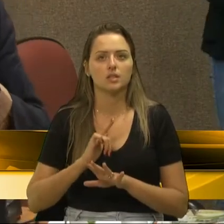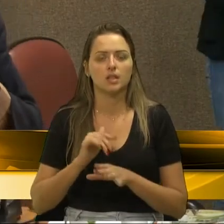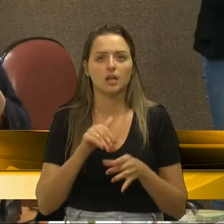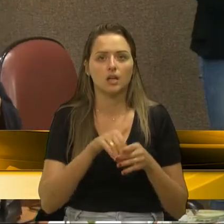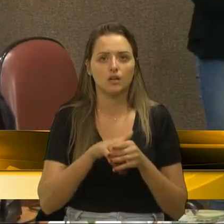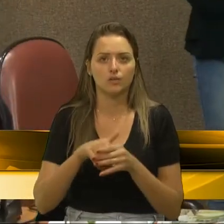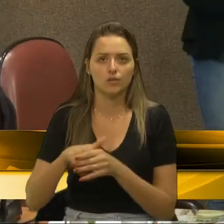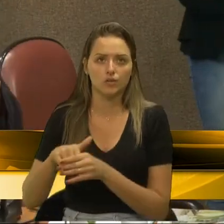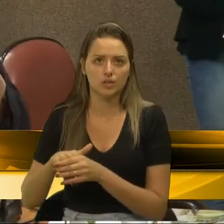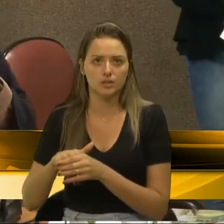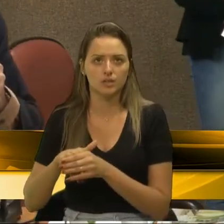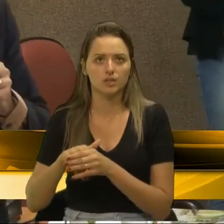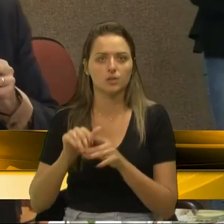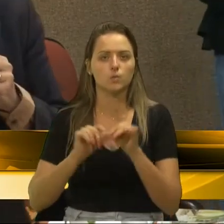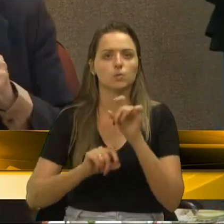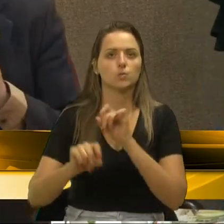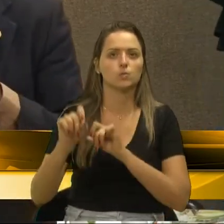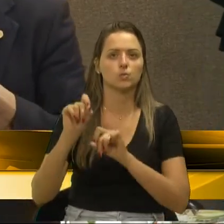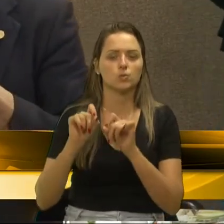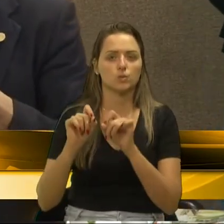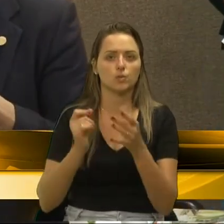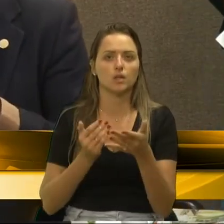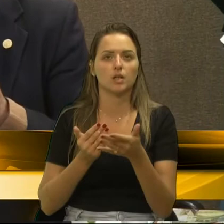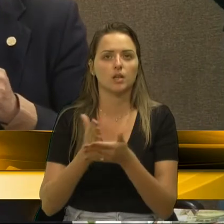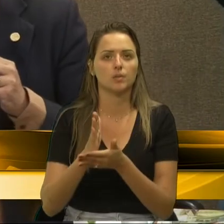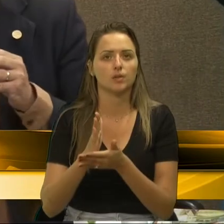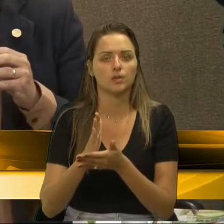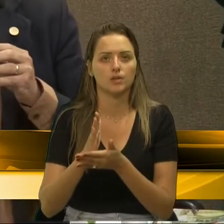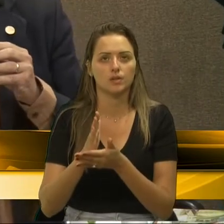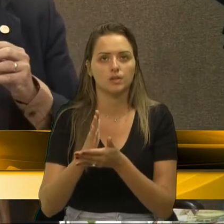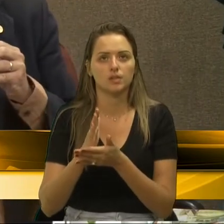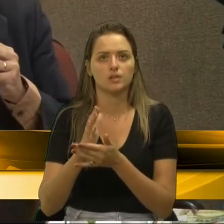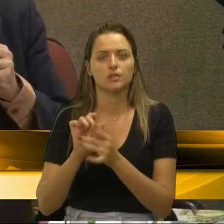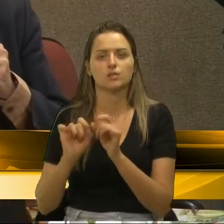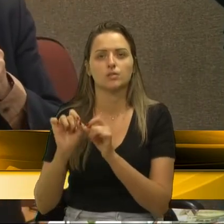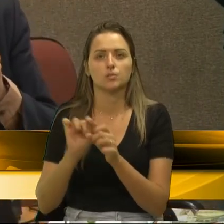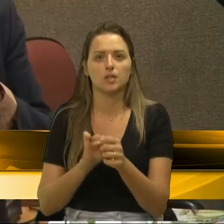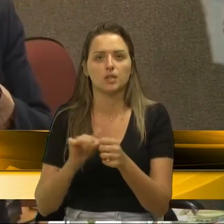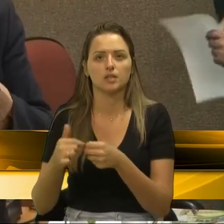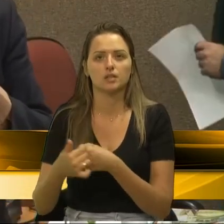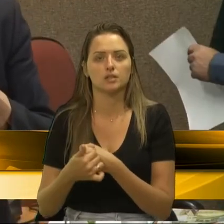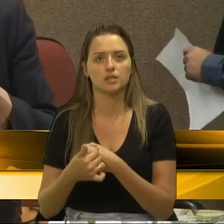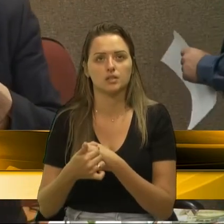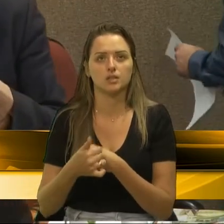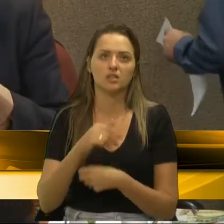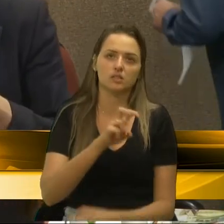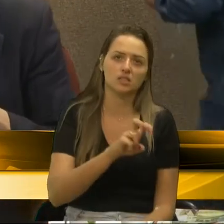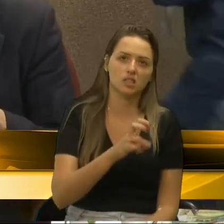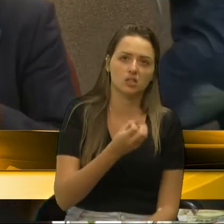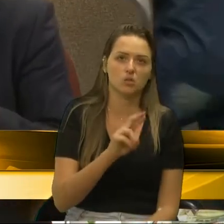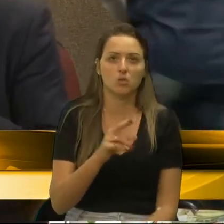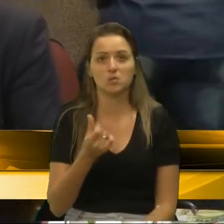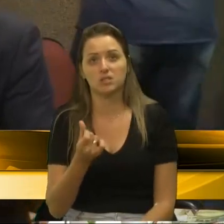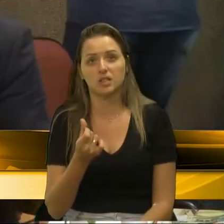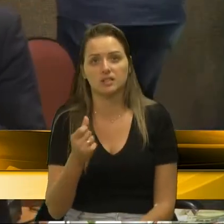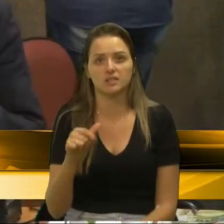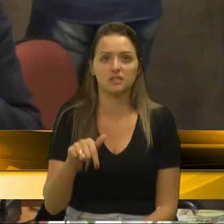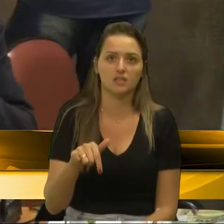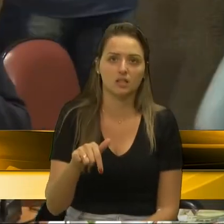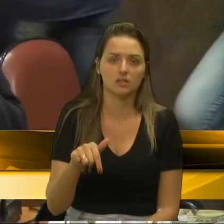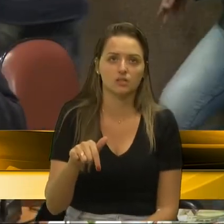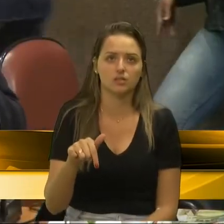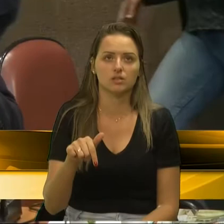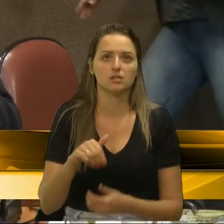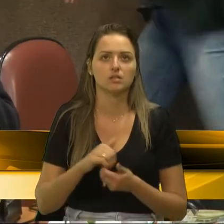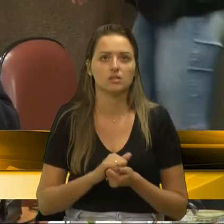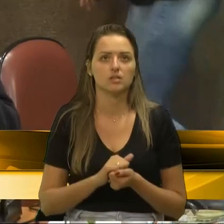votação, estamos autorizando o município, por exemplo, para utilizar 5, 6, 7, até 8